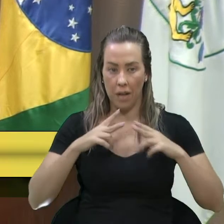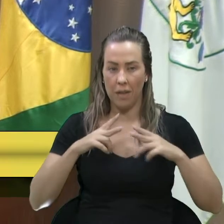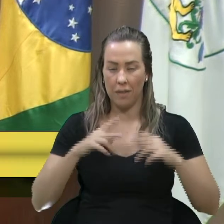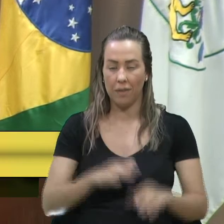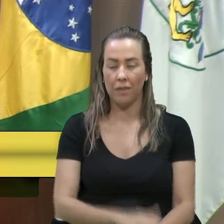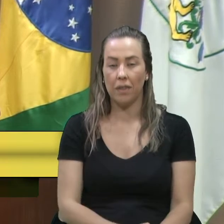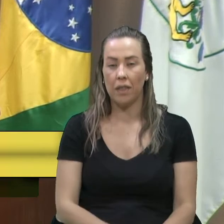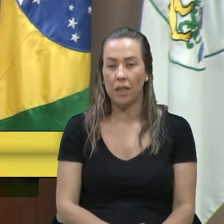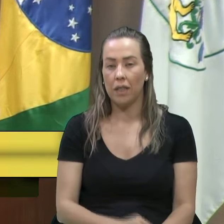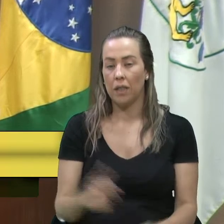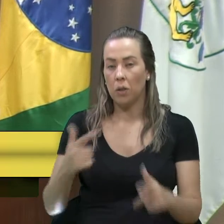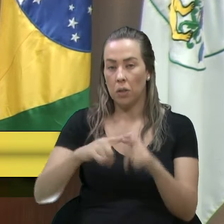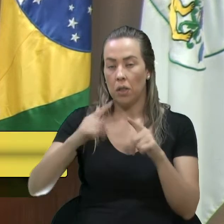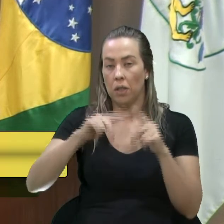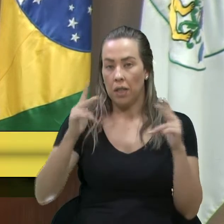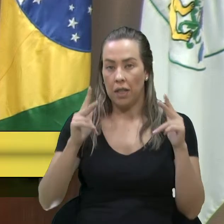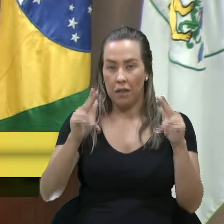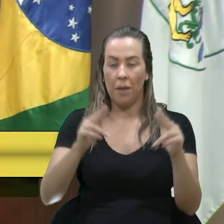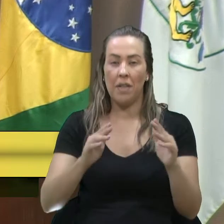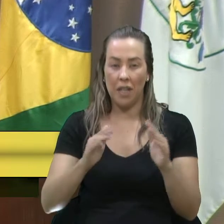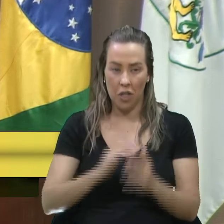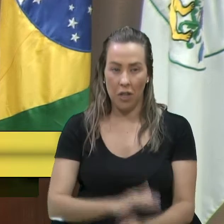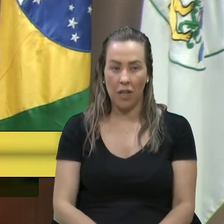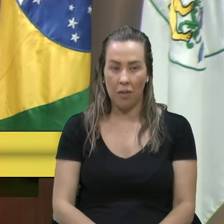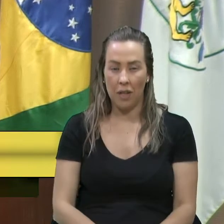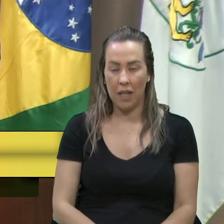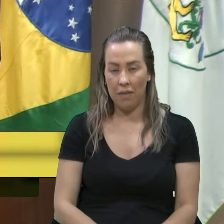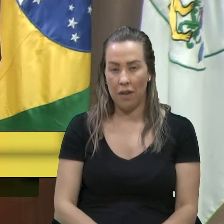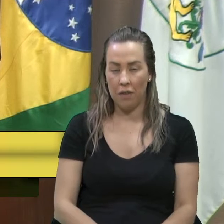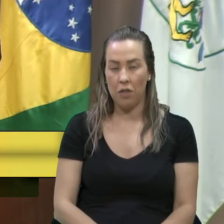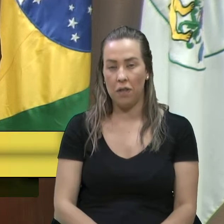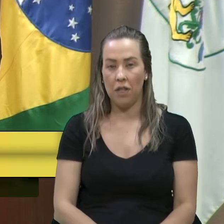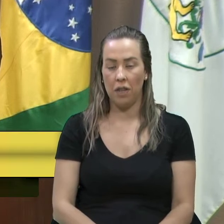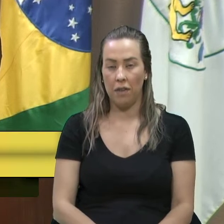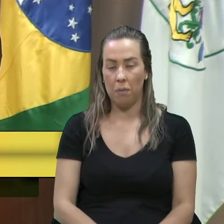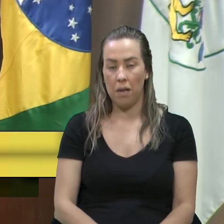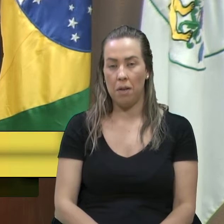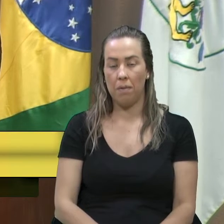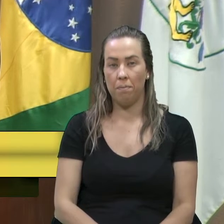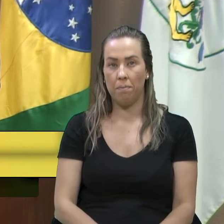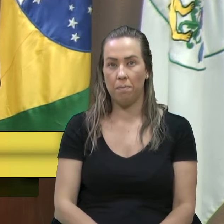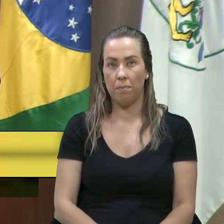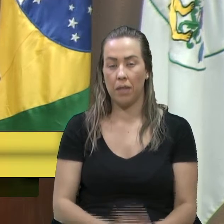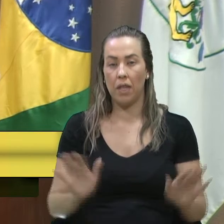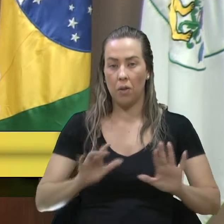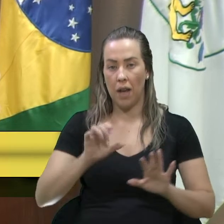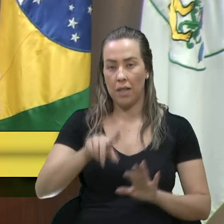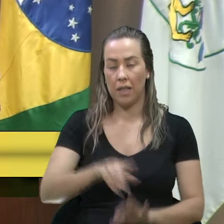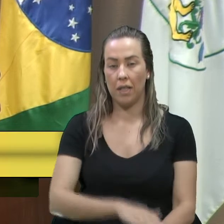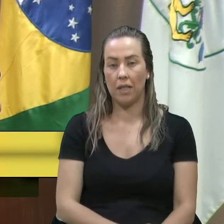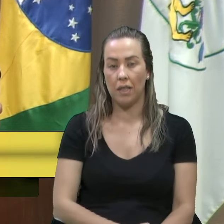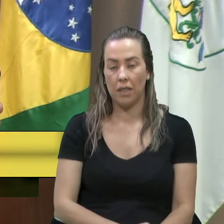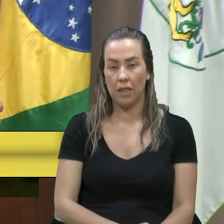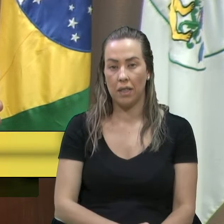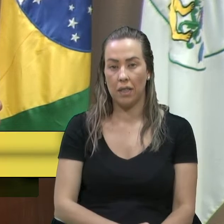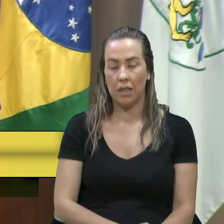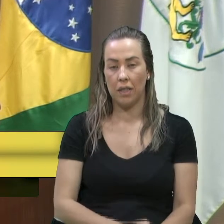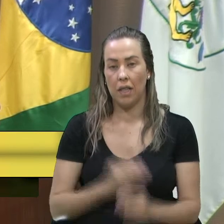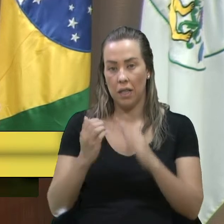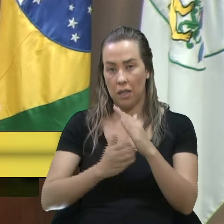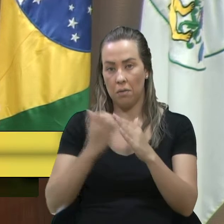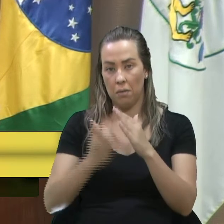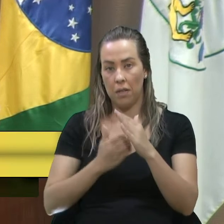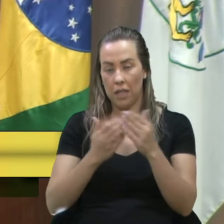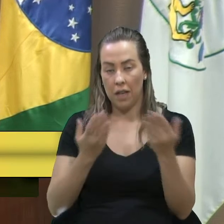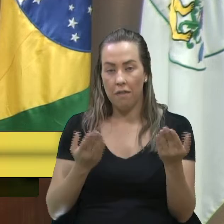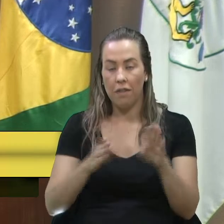os mesmos problemas que a gente também, às vezes, encontra em outros lugares. Não fosse assim, nenhuma empresa